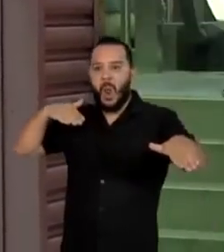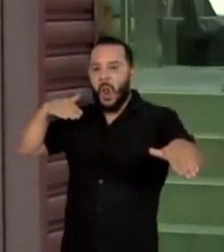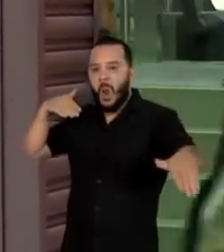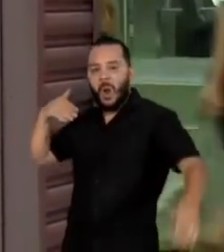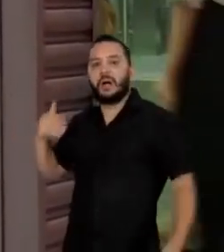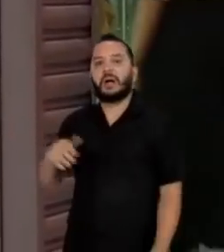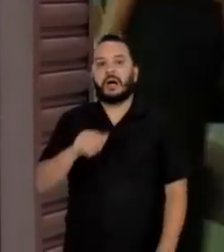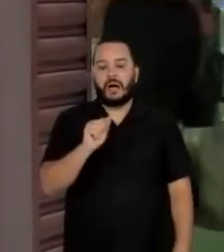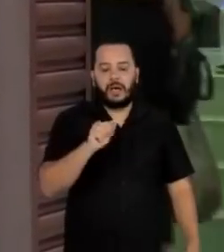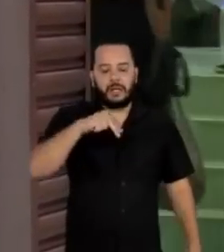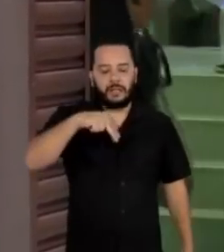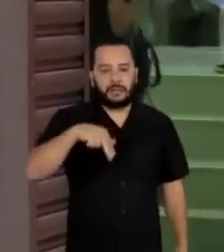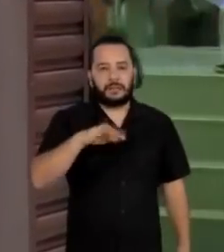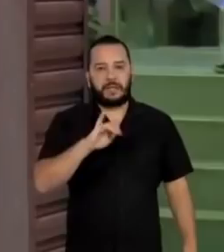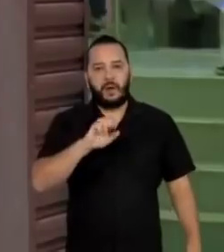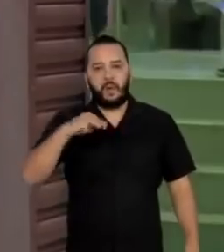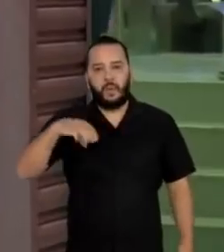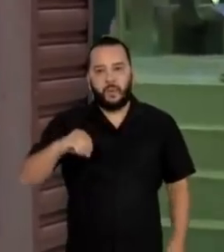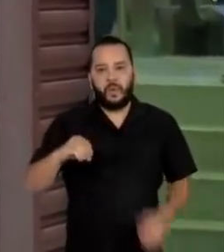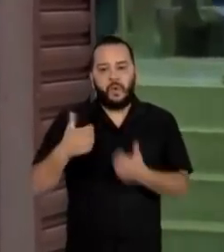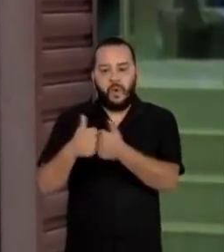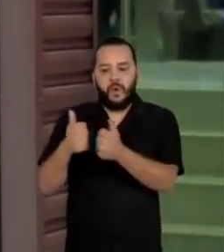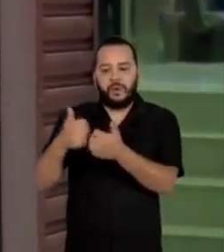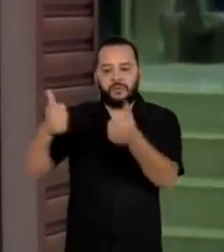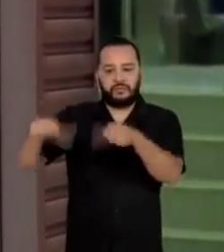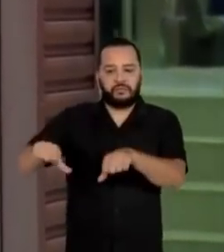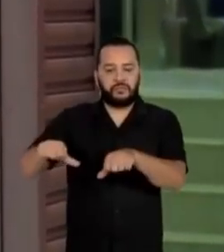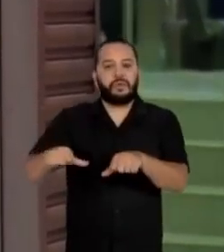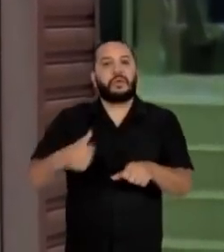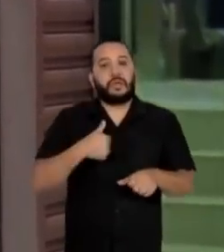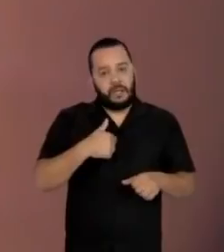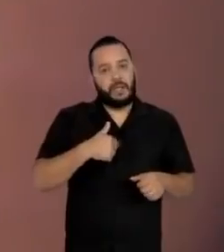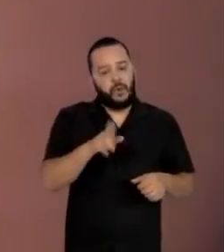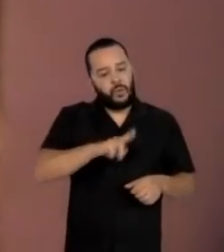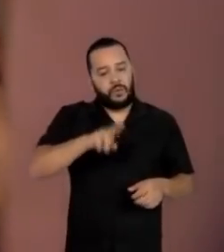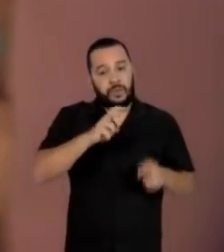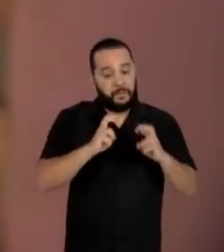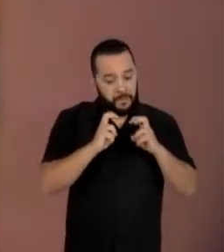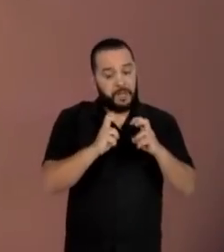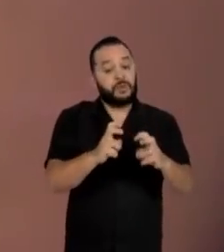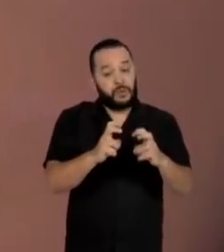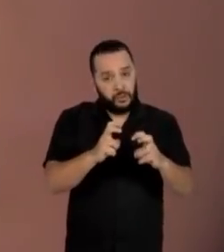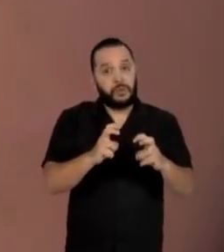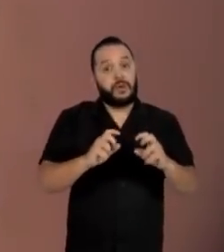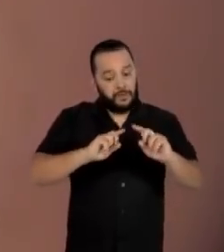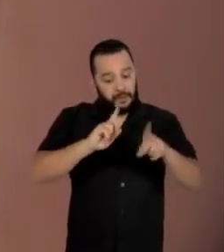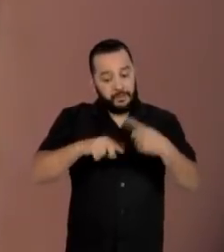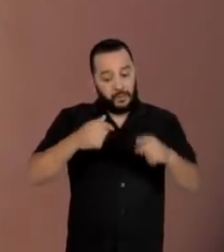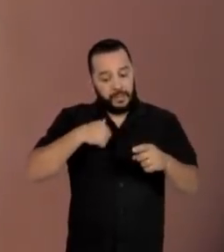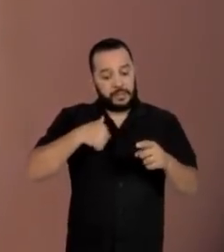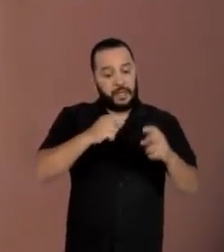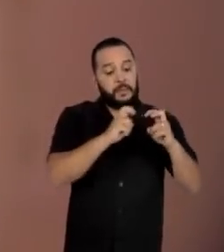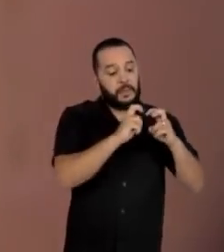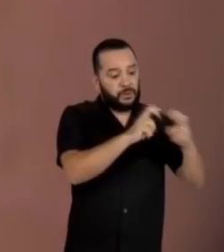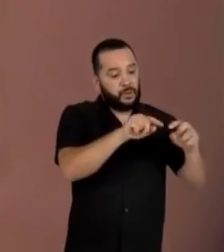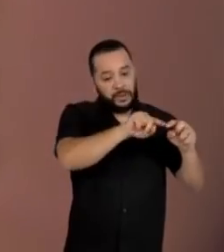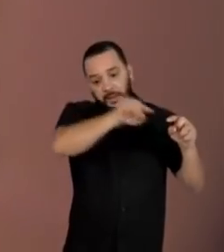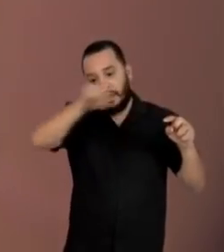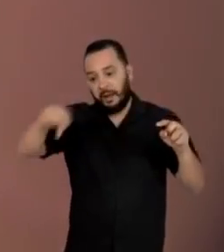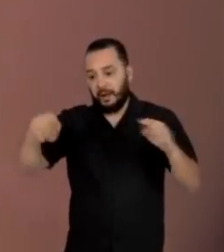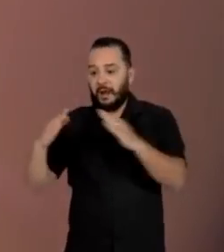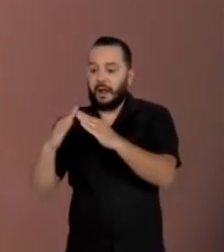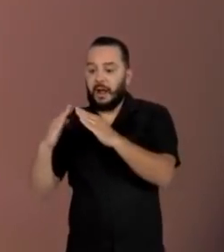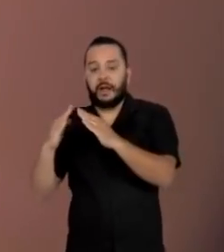Anselmo abandonou o ônibus coletivo. Para ir ao trabalho, usa o metrô. No trajeto até a estação ou na volta para casa, chama um carro